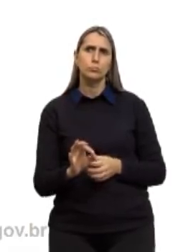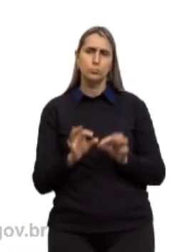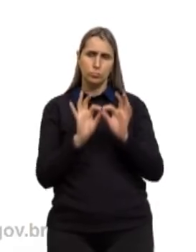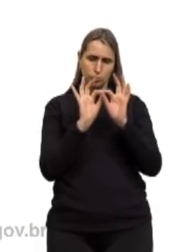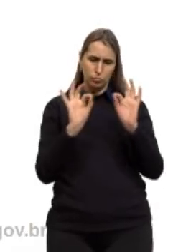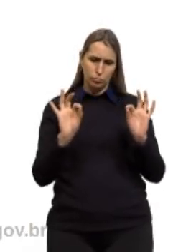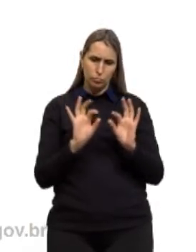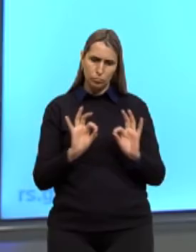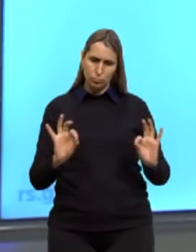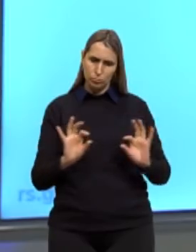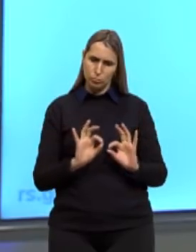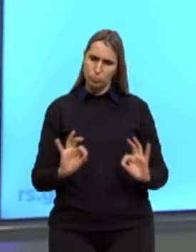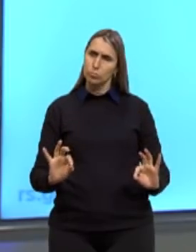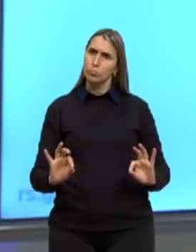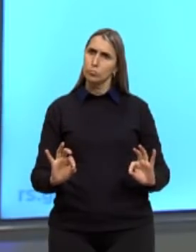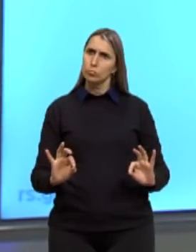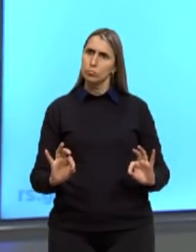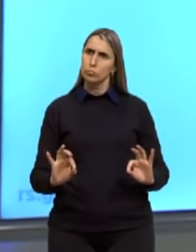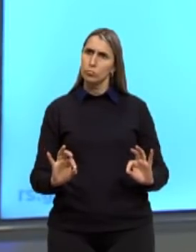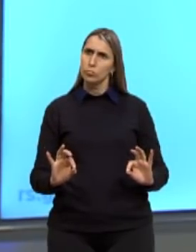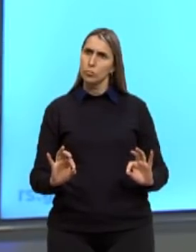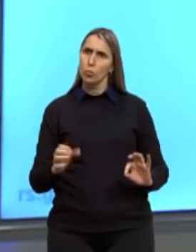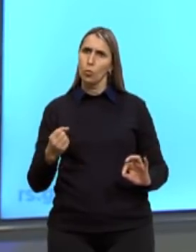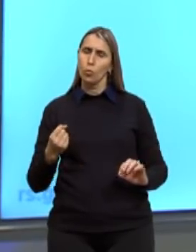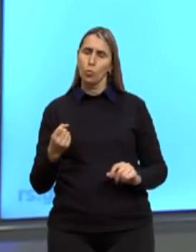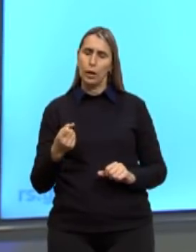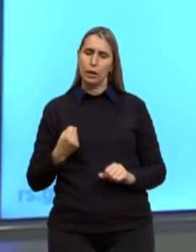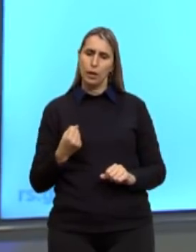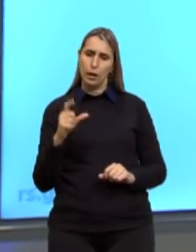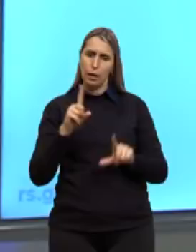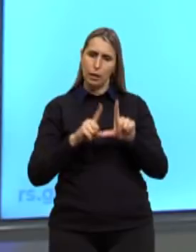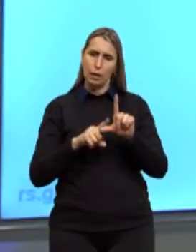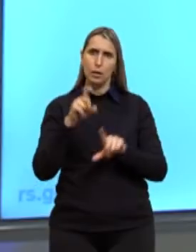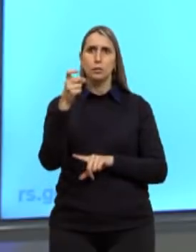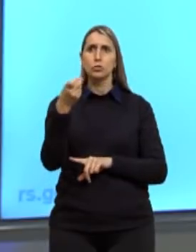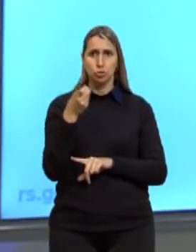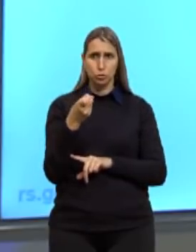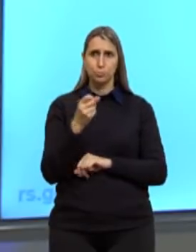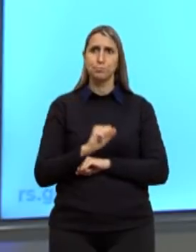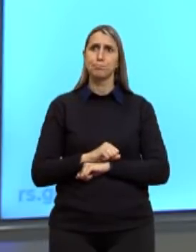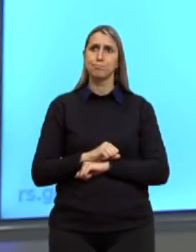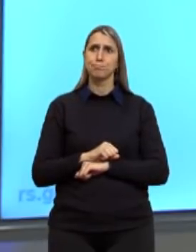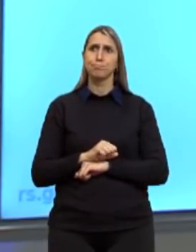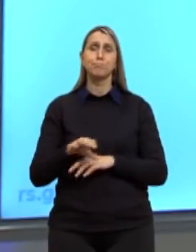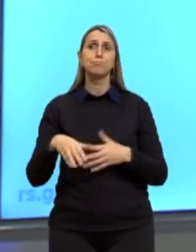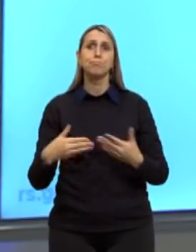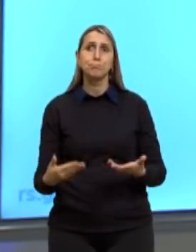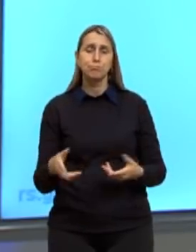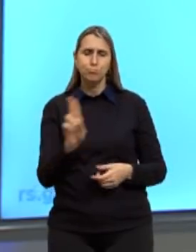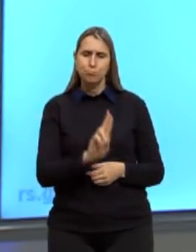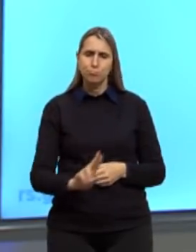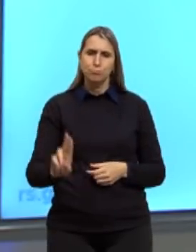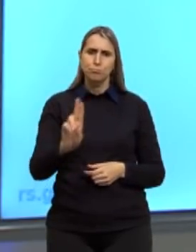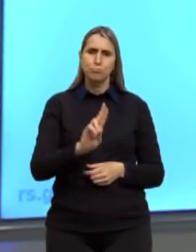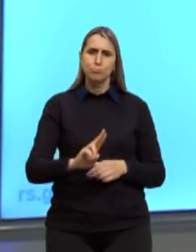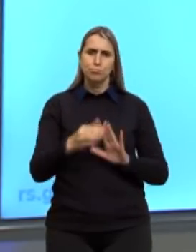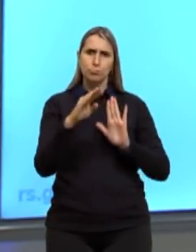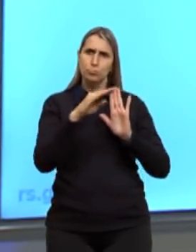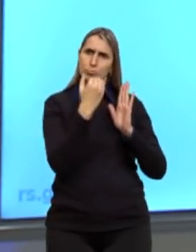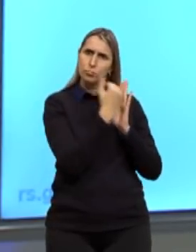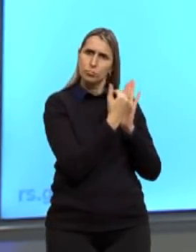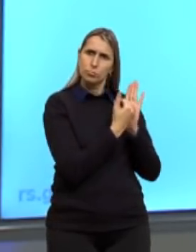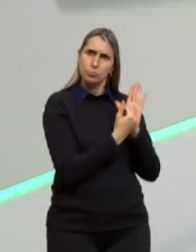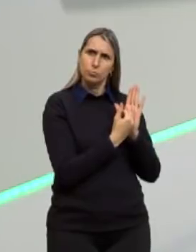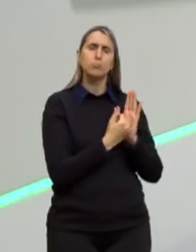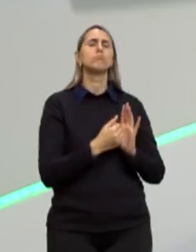os segmentos foram dados aqui para mim com a variável x tá certo então tá ali aplicamos a propriedade